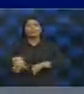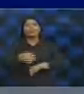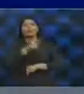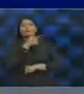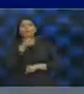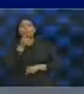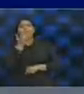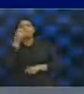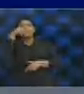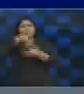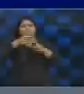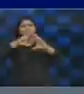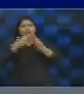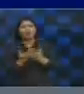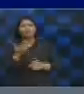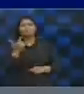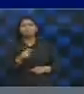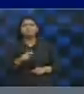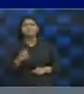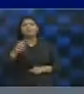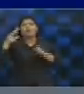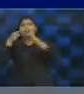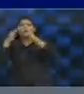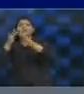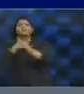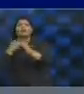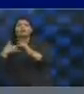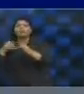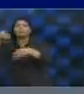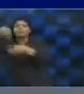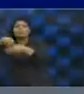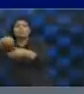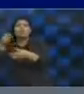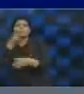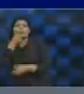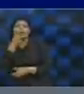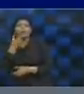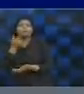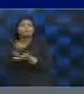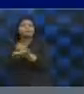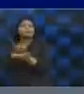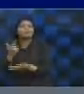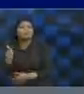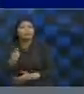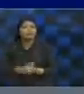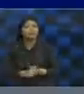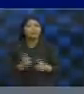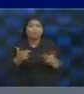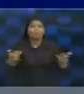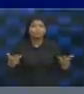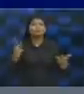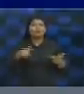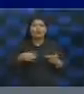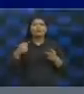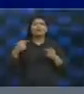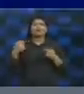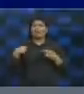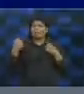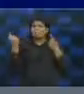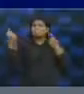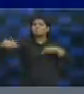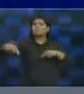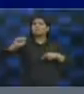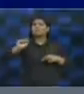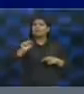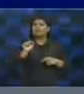falta de remédio nas unidades básicas de saúde, eu me oponho a uma mãe de família sair de casa, bater na porta de uma UBS e não